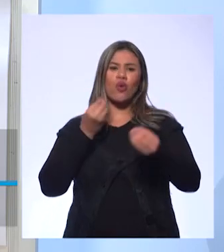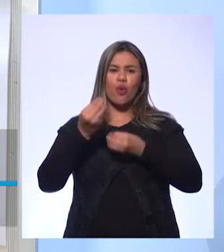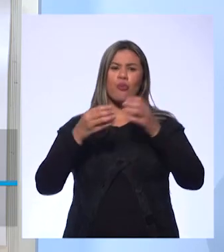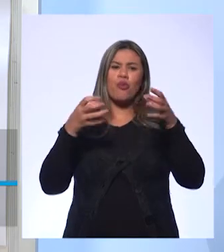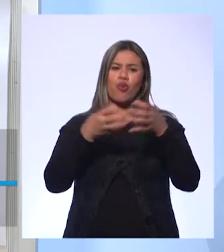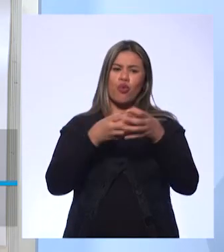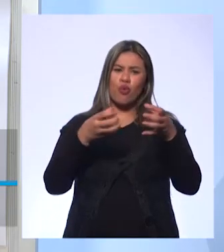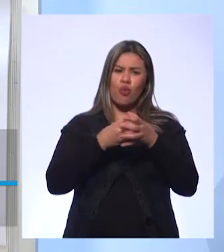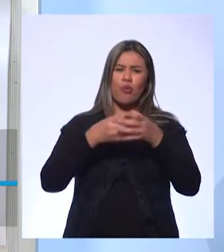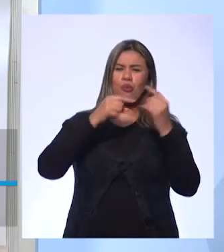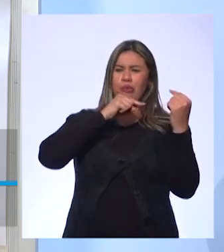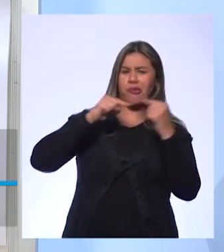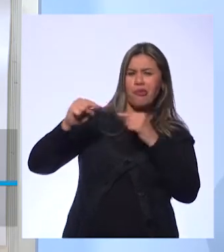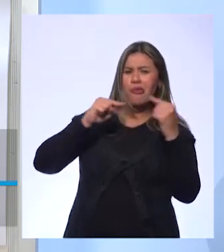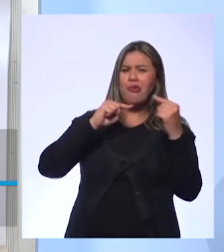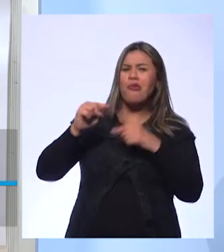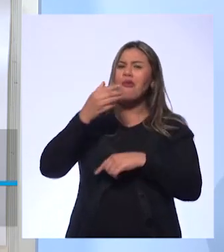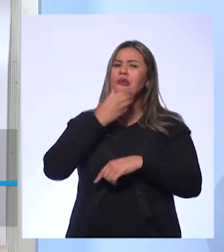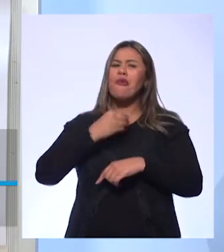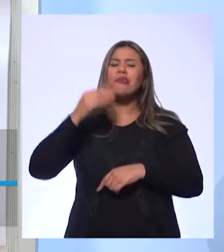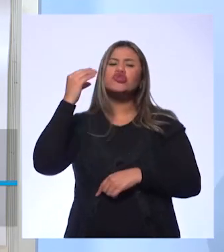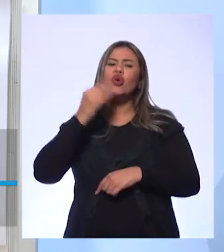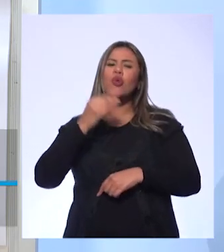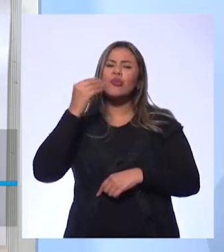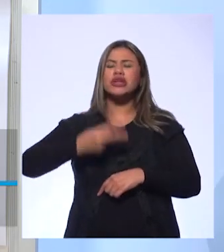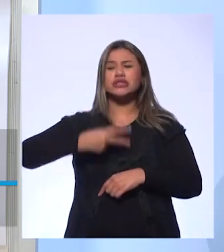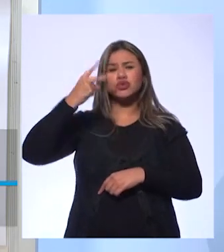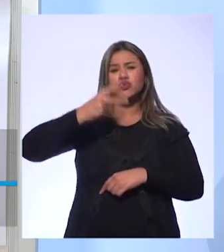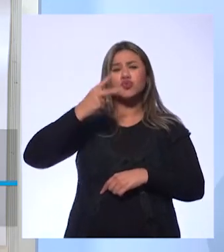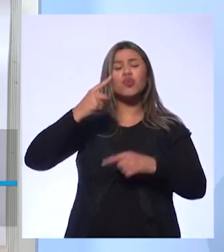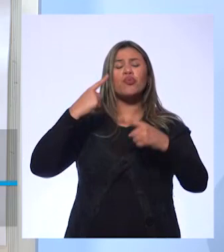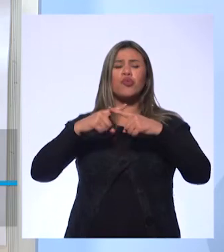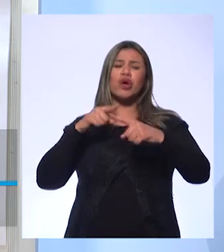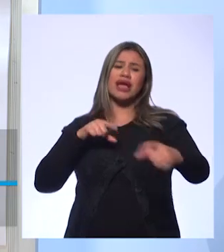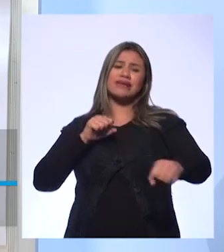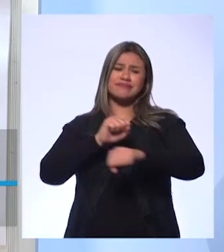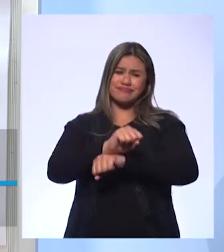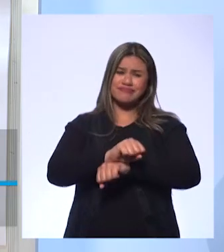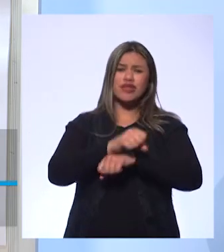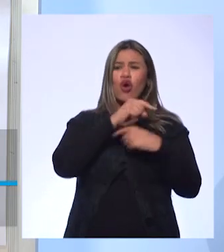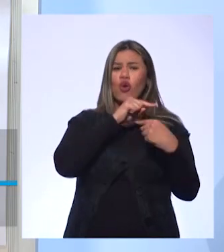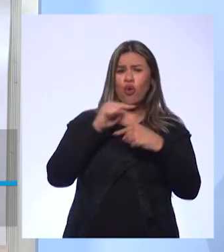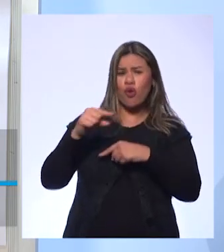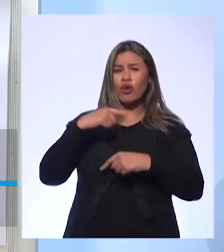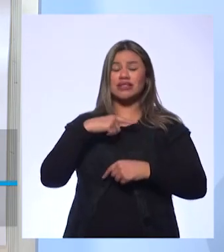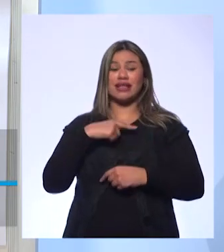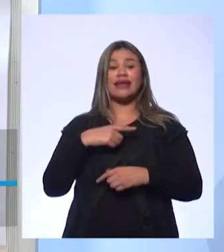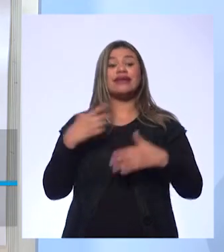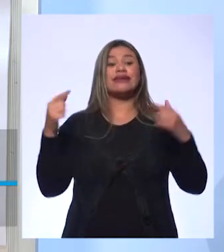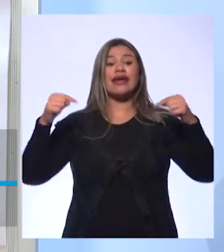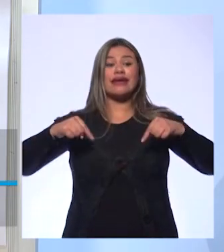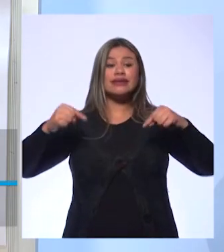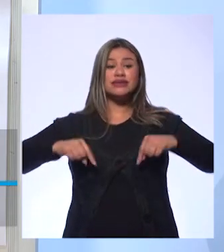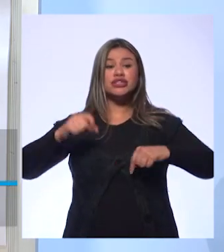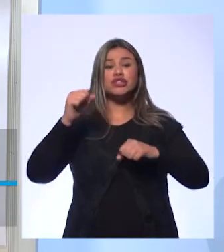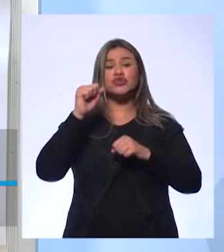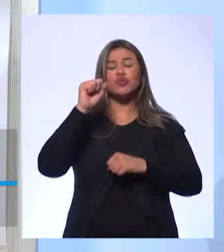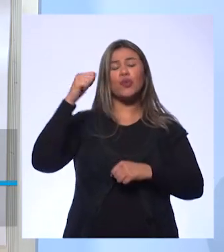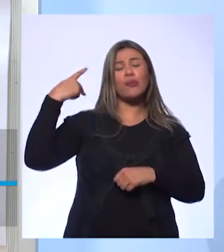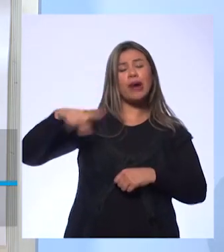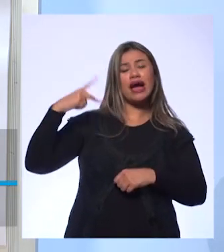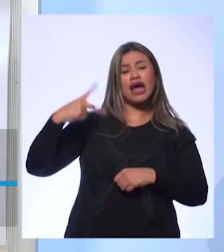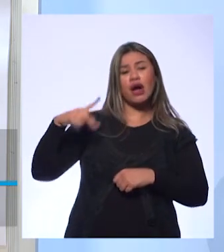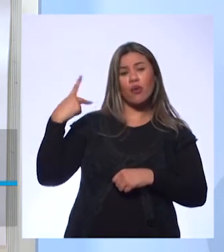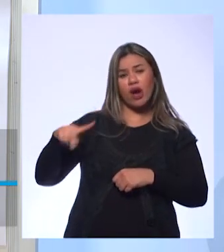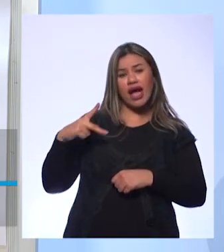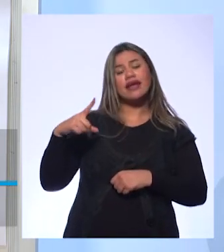estão contra e Dom Pedro Segundo alguns conselhos escravidão enfim E Agora Nós temos aqui no Paraguai que que acontece com